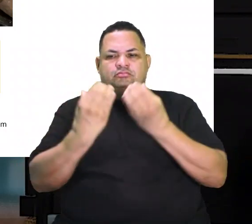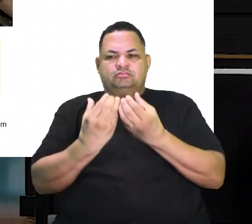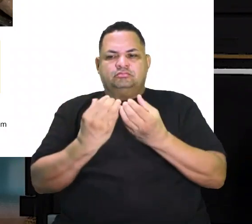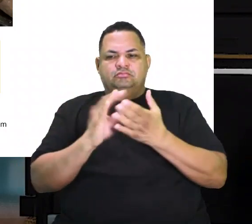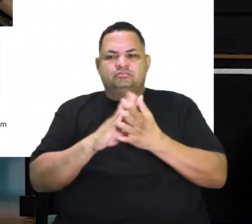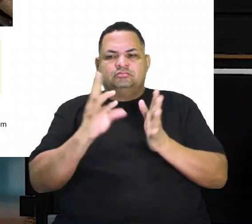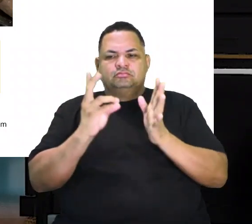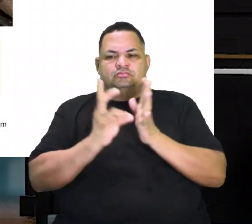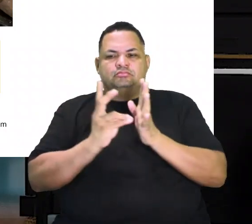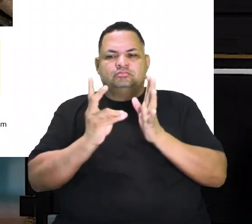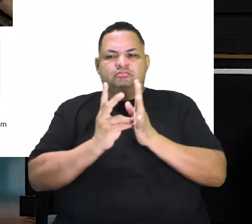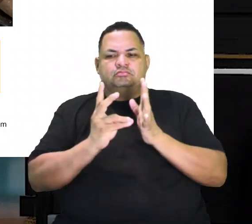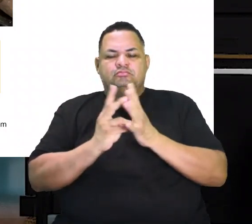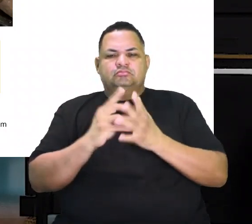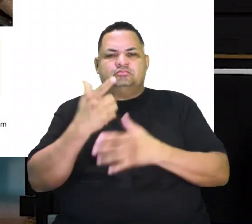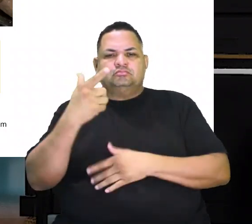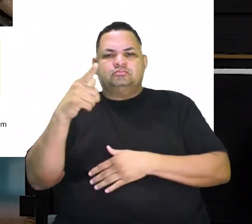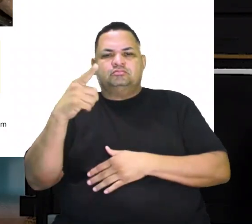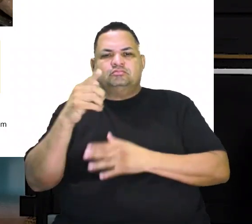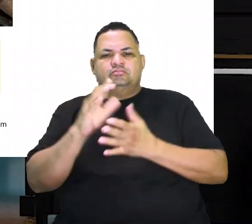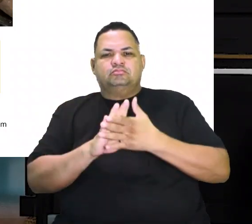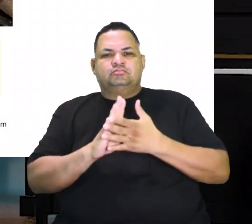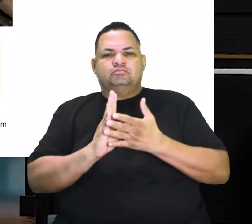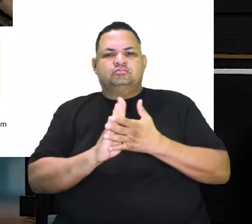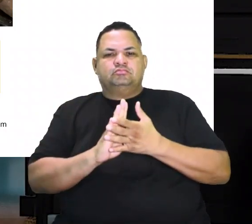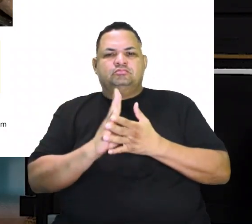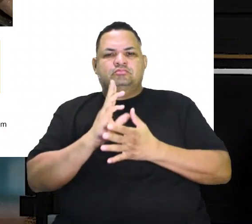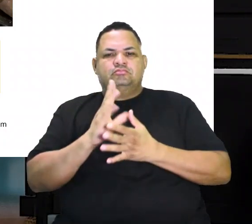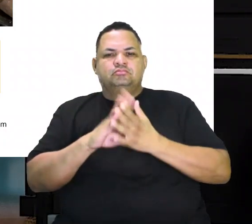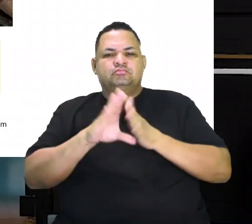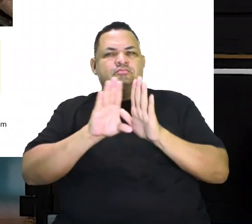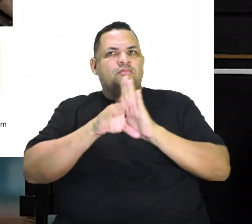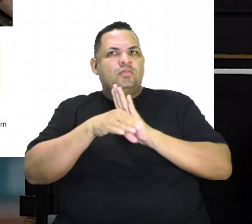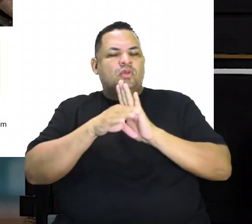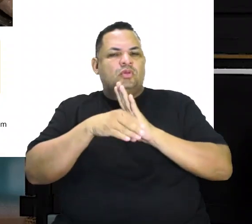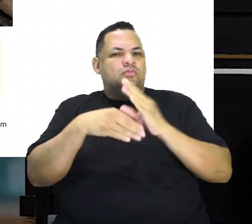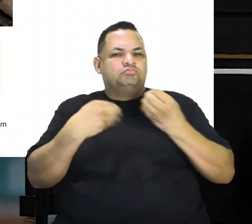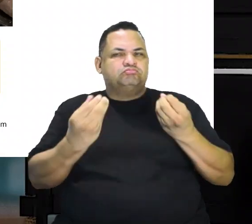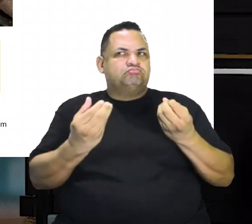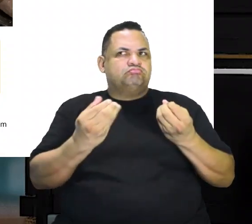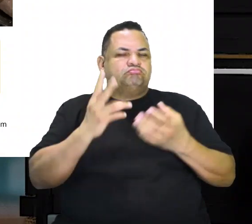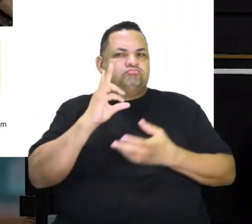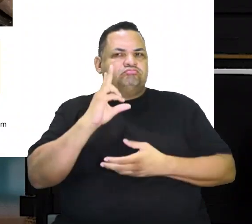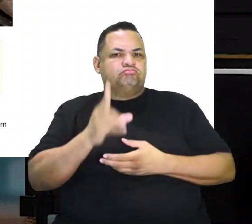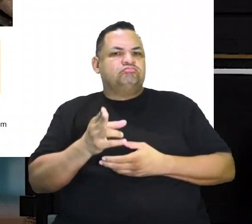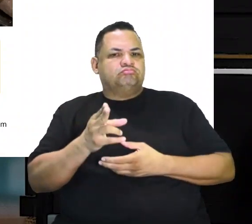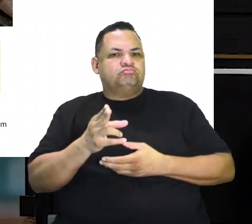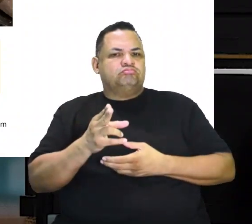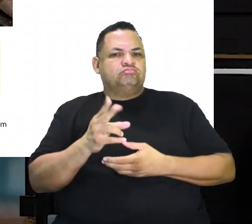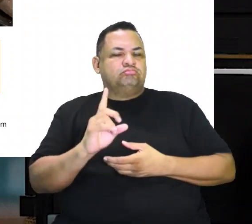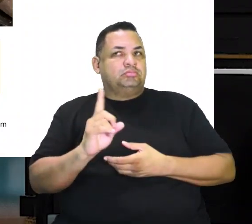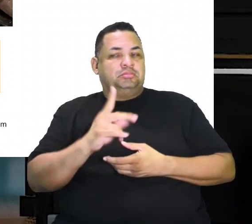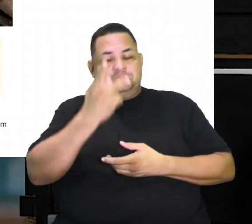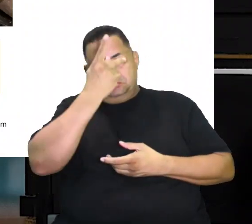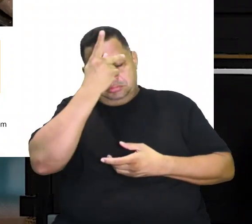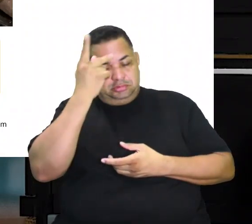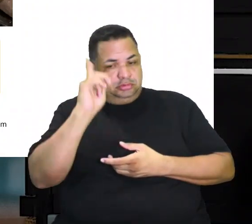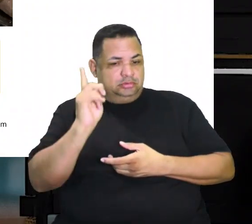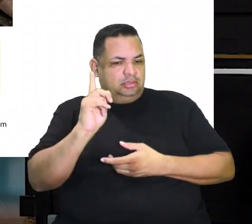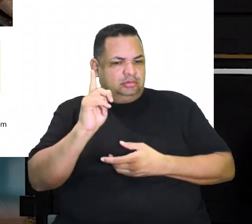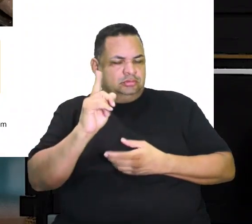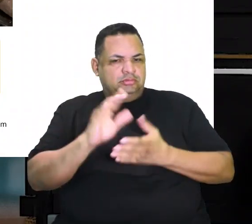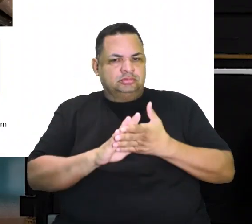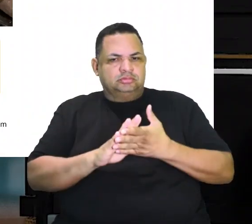comunidades indígenas não têm aquele mesmo conceito de arte como os não indígenas têm,